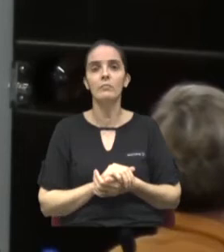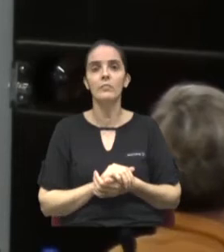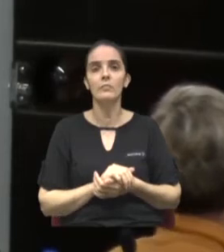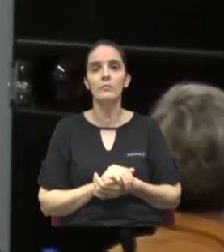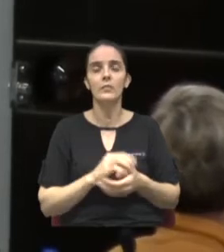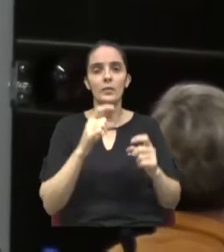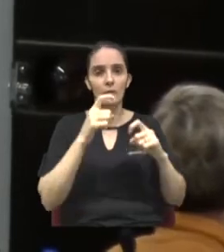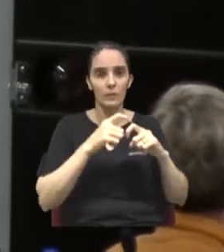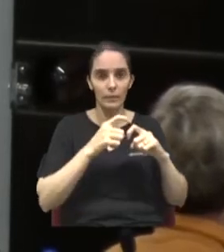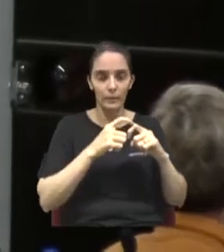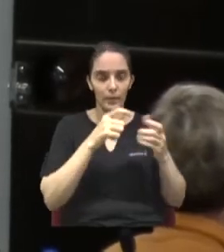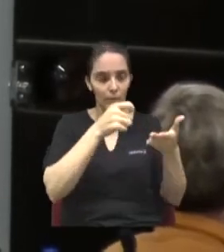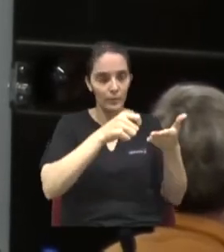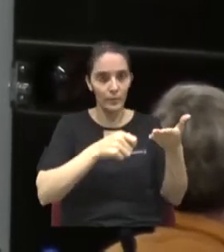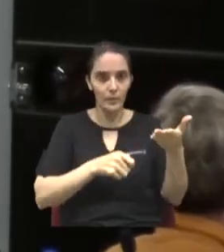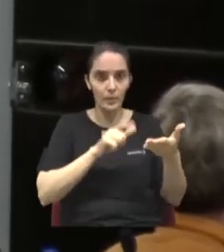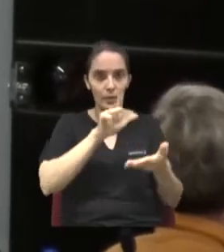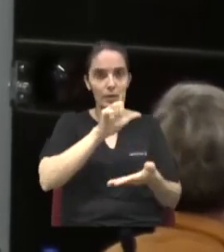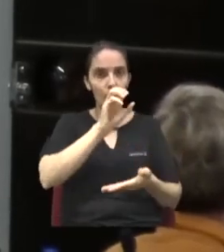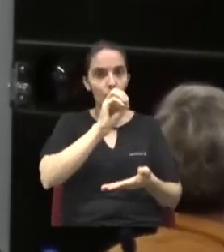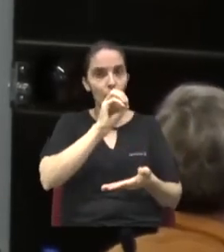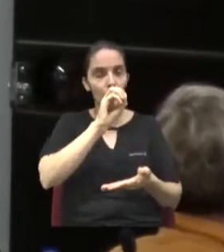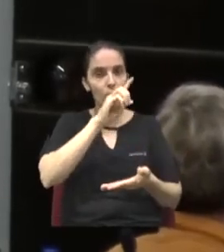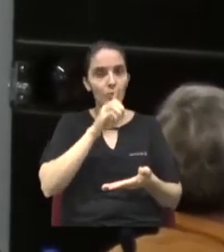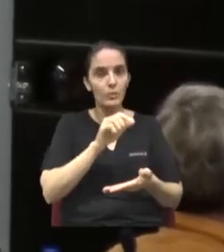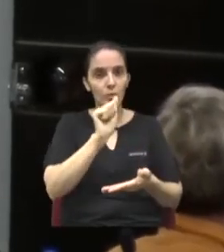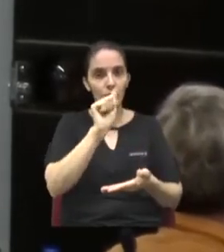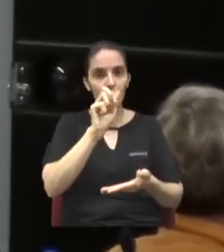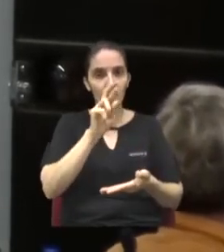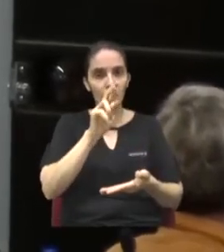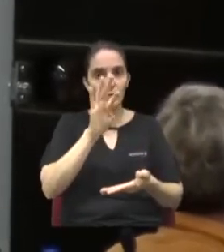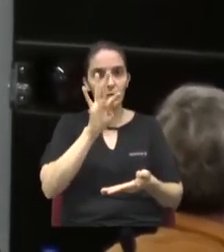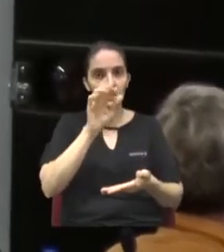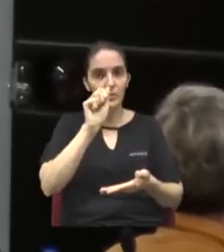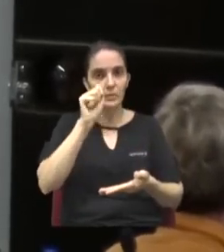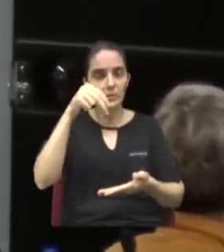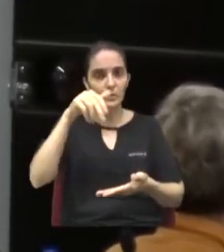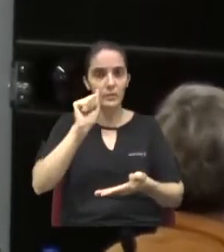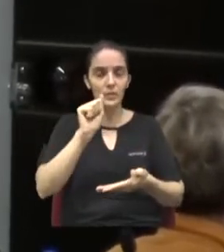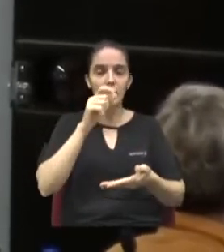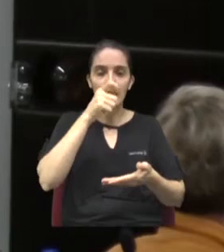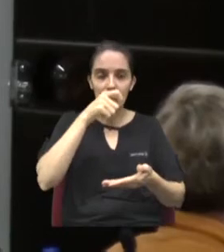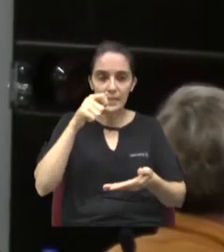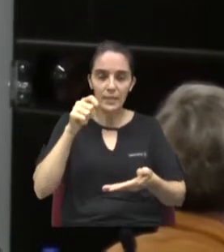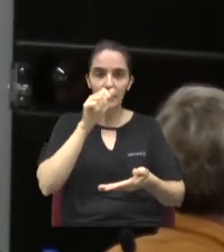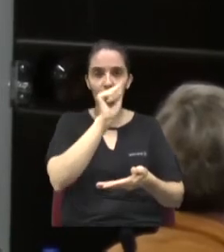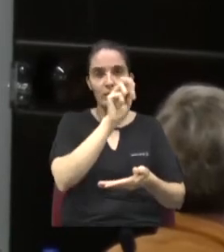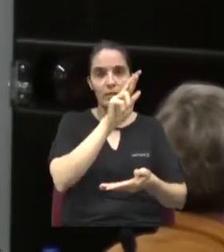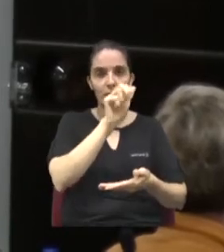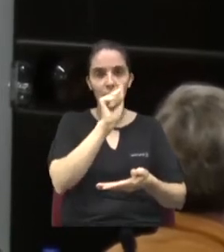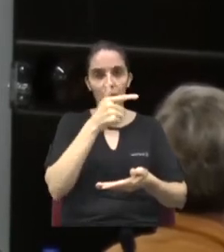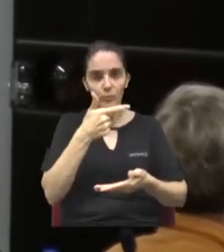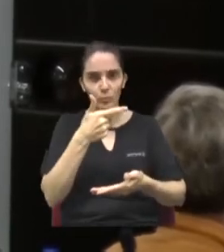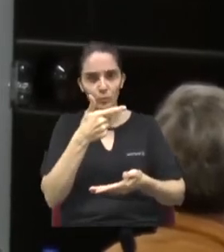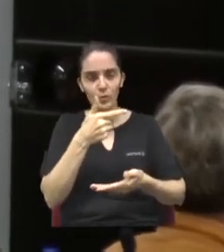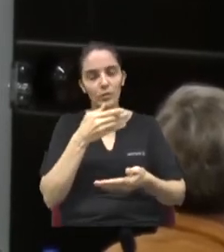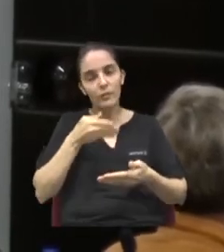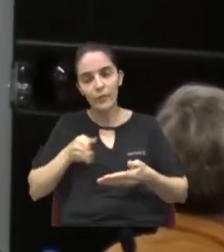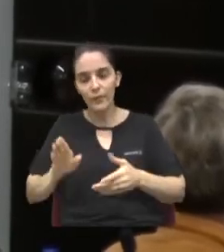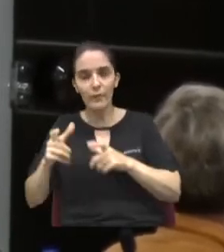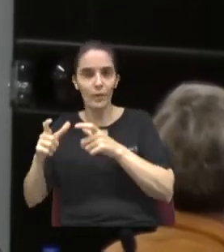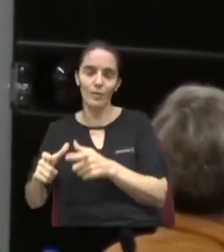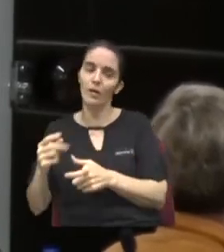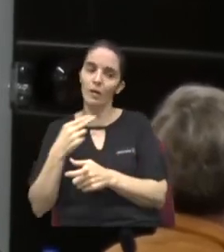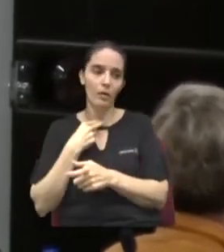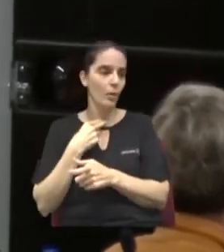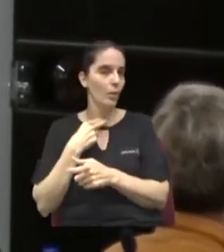médico prescreve, por exemplo, losartana, mas ele coloca lá ARA2. Aí você vai no posto, não